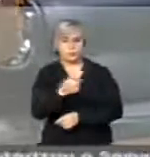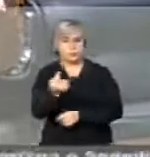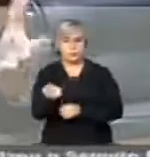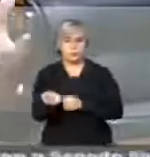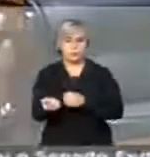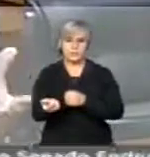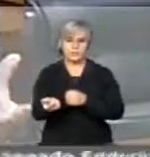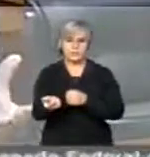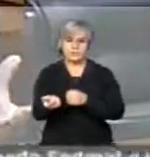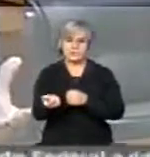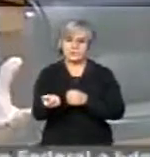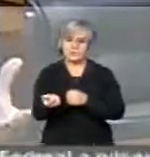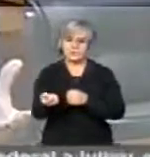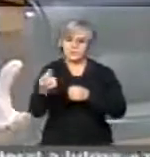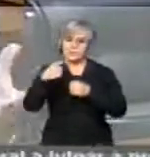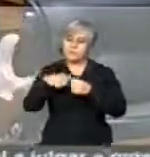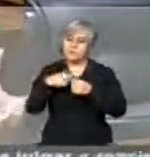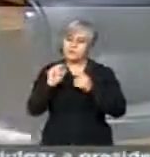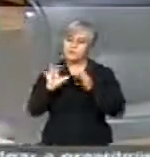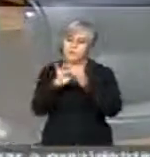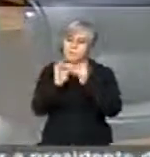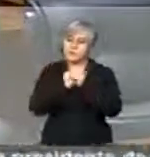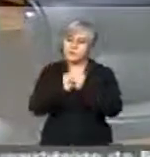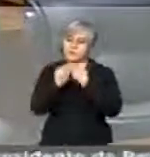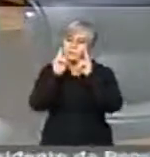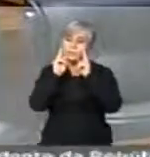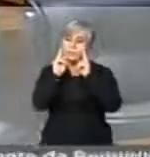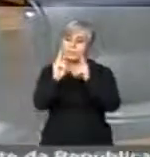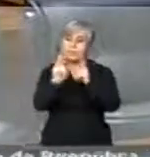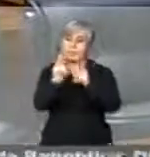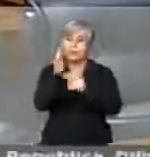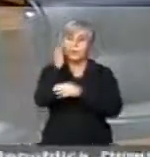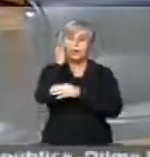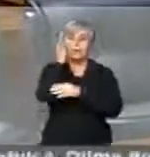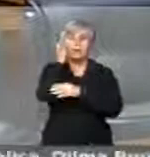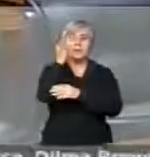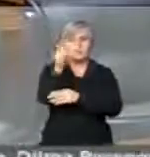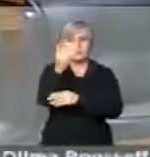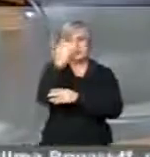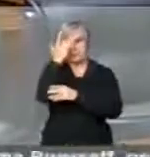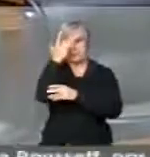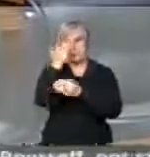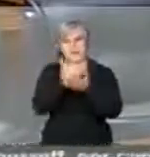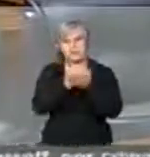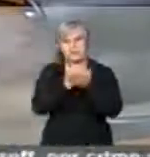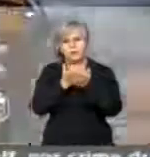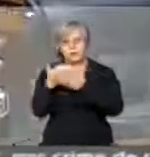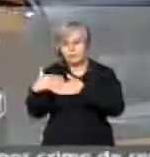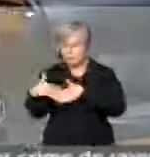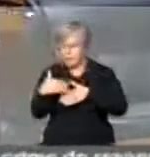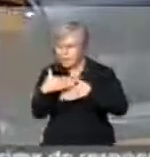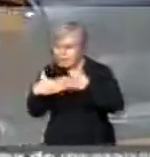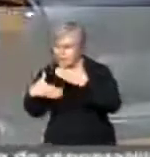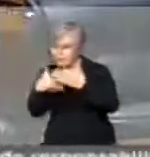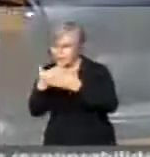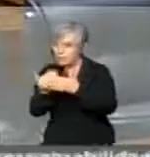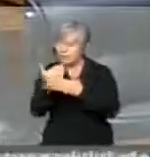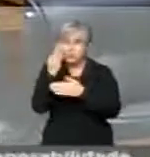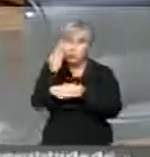olhares para o amanhã e comecemos a construir caminhos para o futuro do